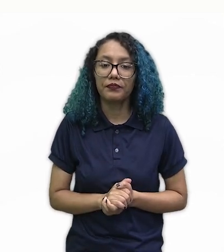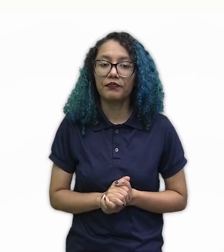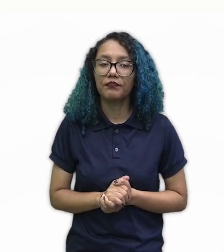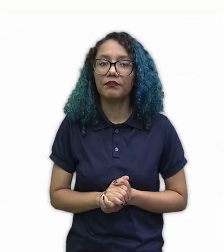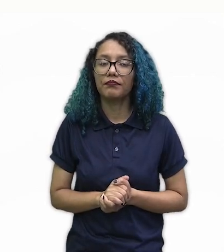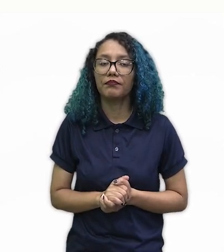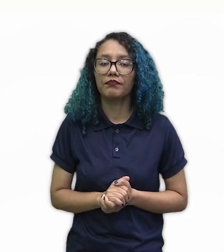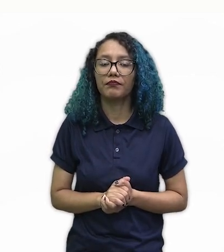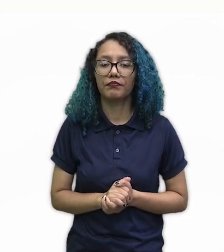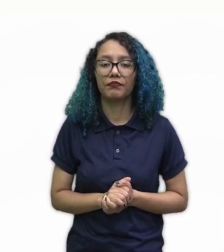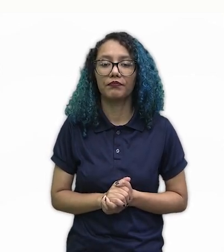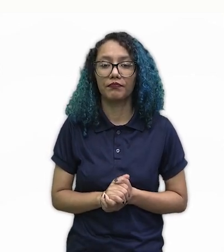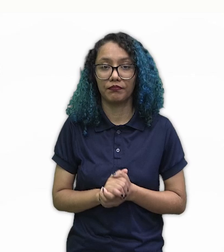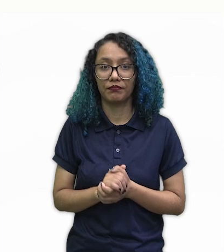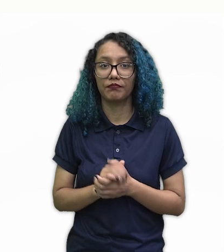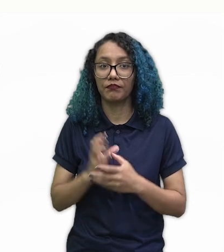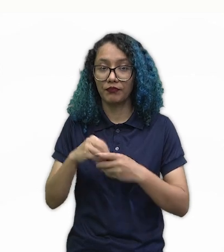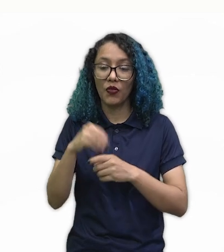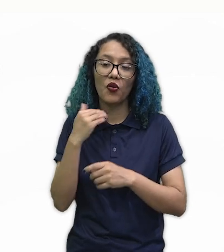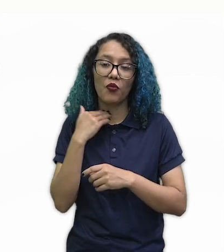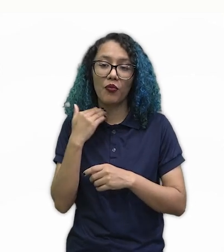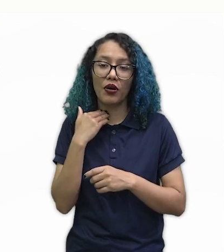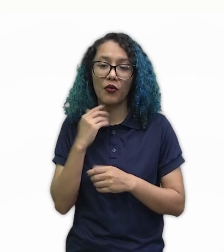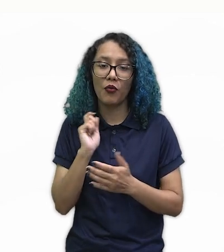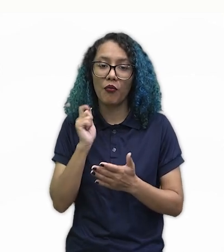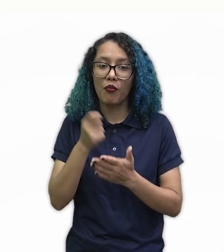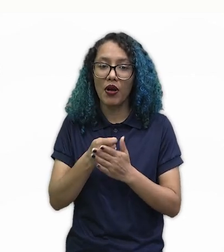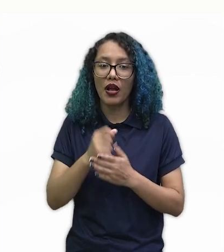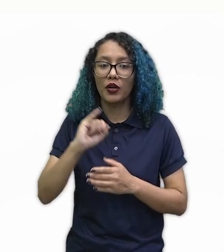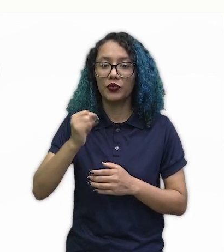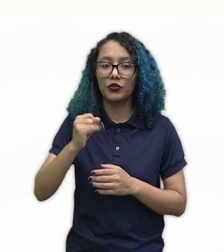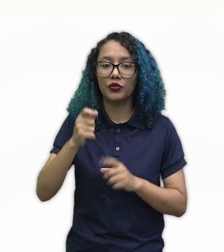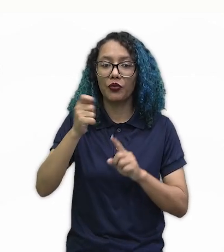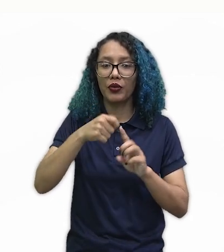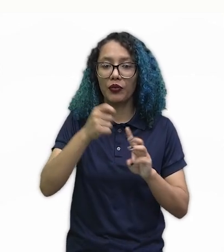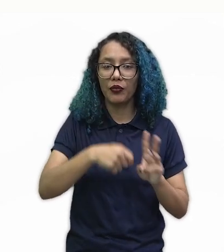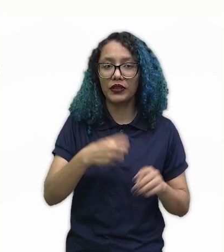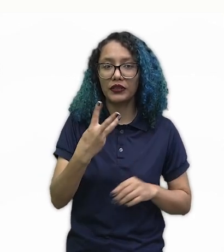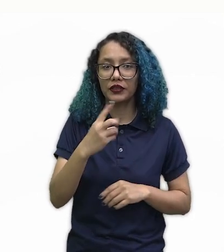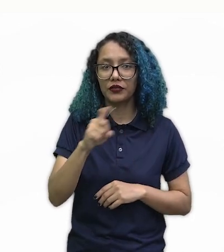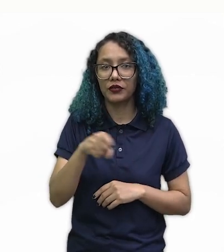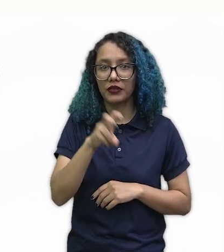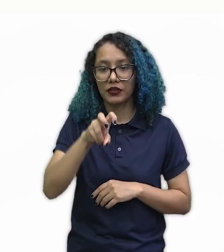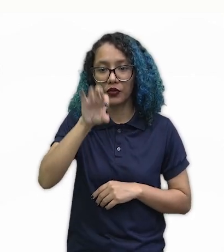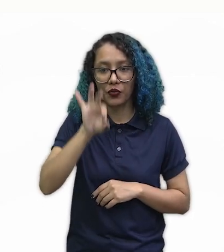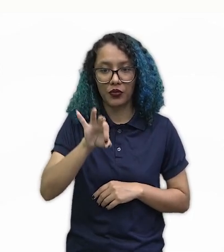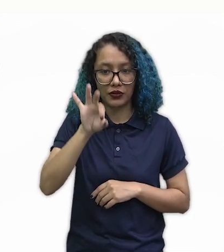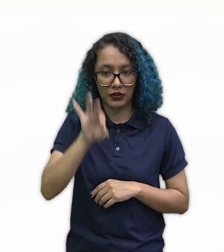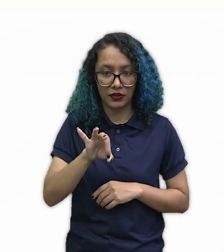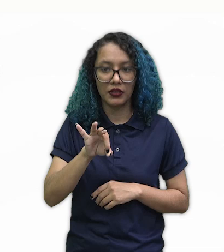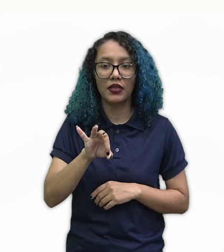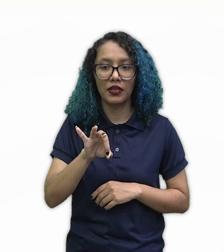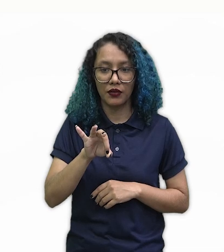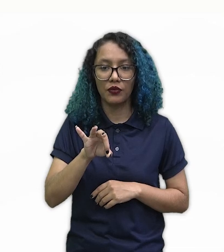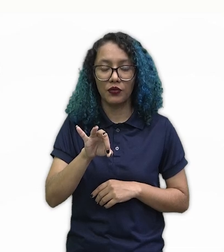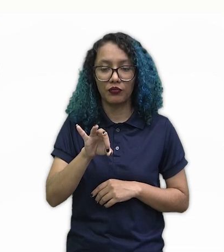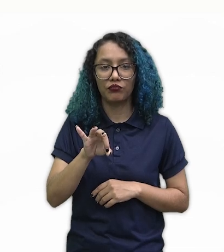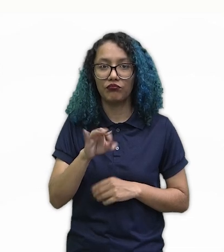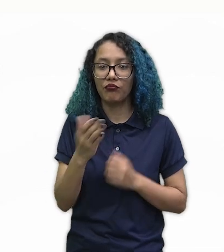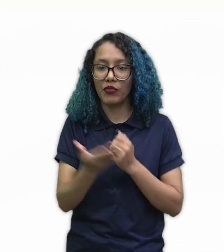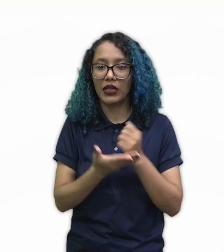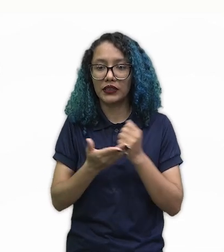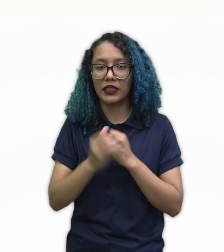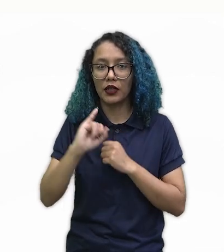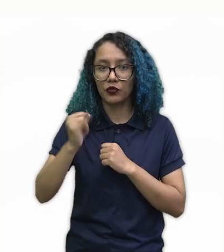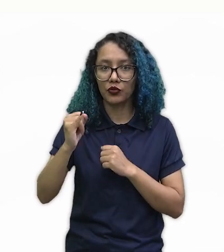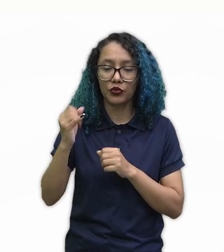inicial, em uma instituição bancária que paga juros mensais de 3,5% no regime de